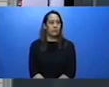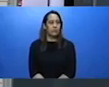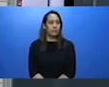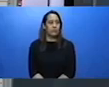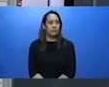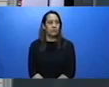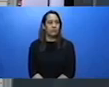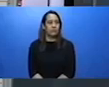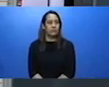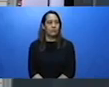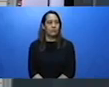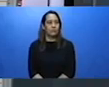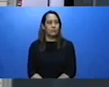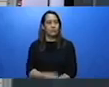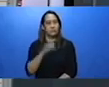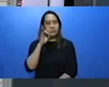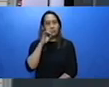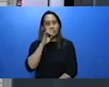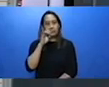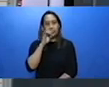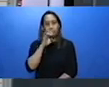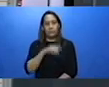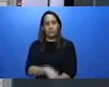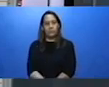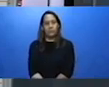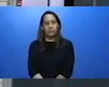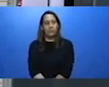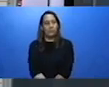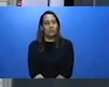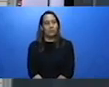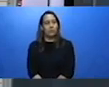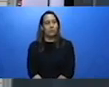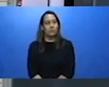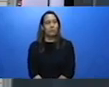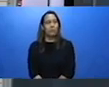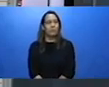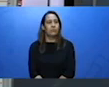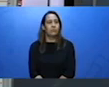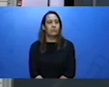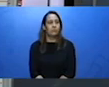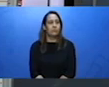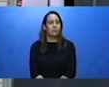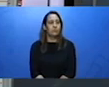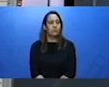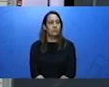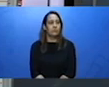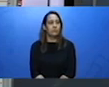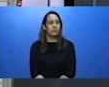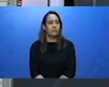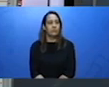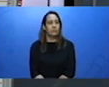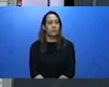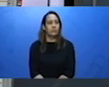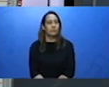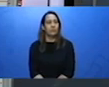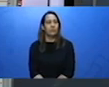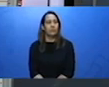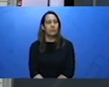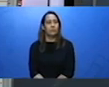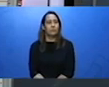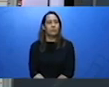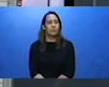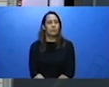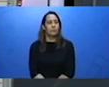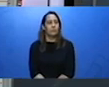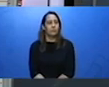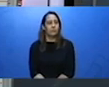Lembra da letrinha H que você fazia? É igualzinho um H. Só que aqui, ó, nós vamos dar um lacinho.